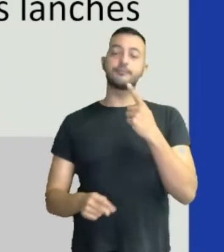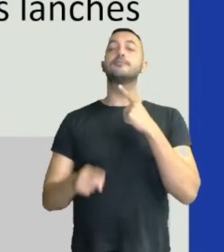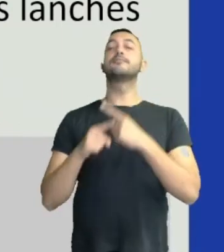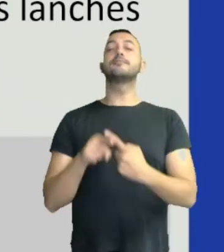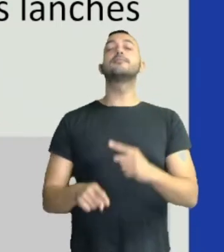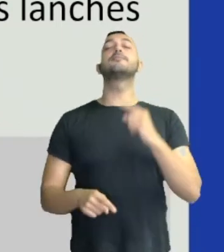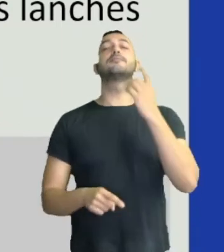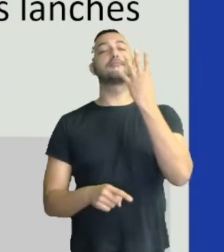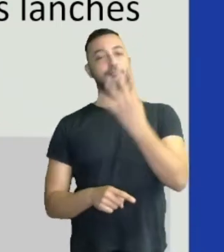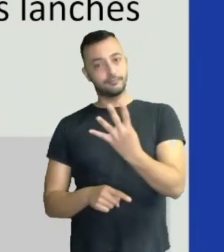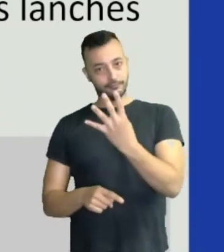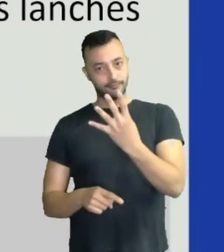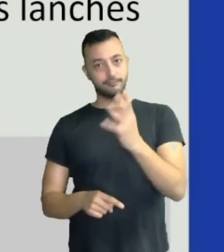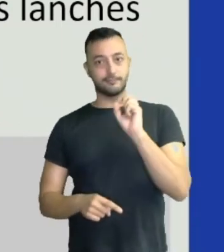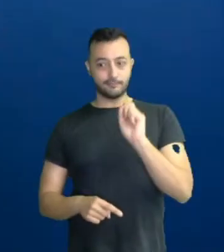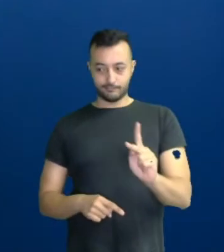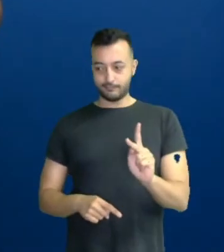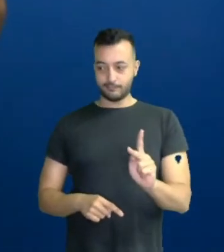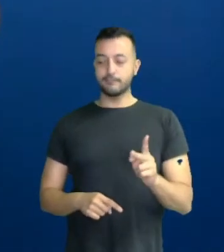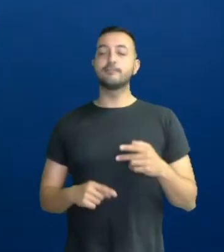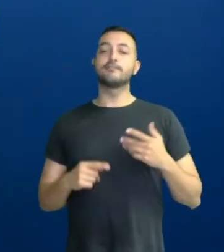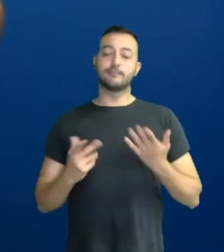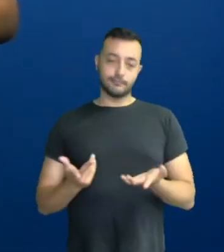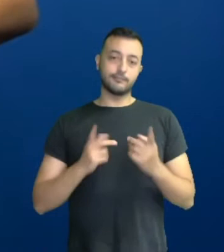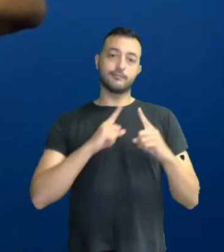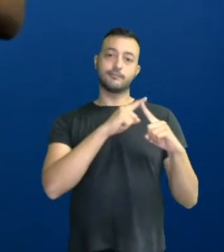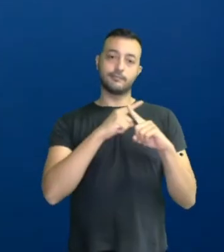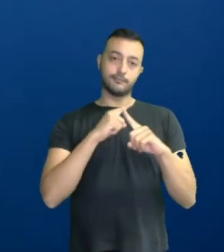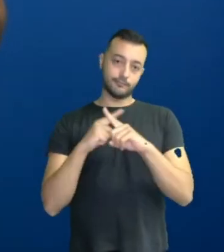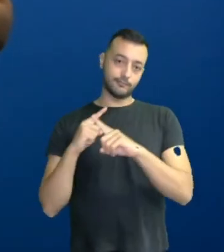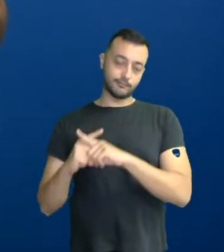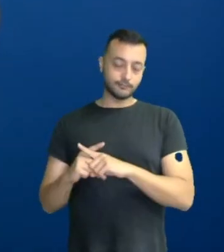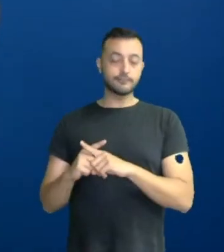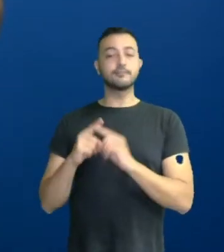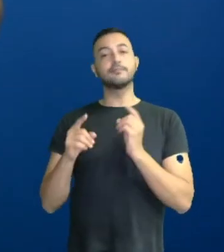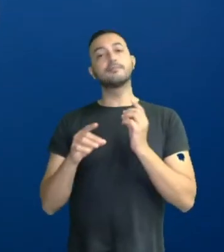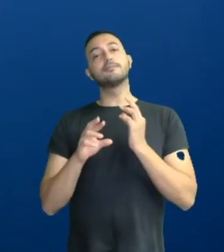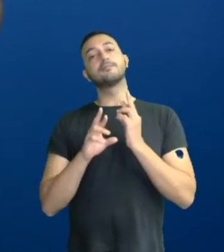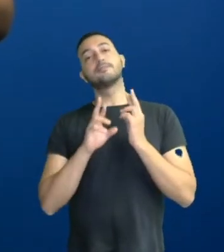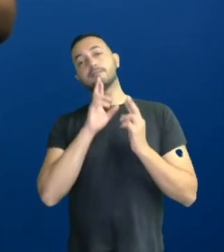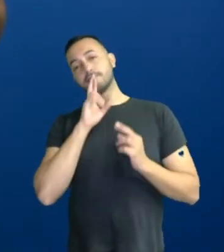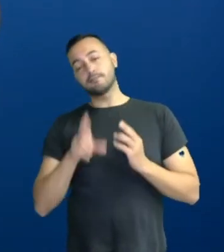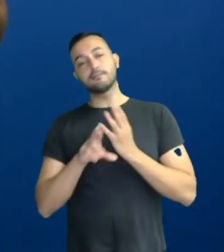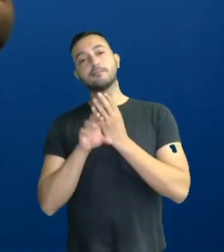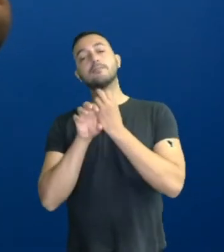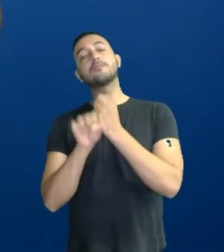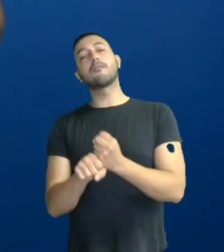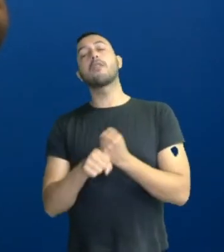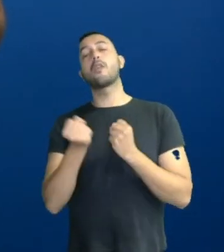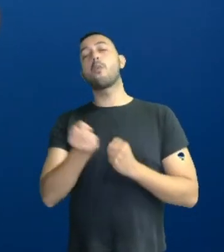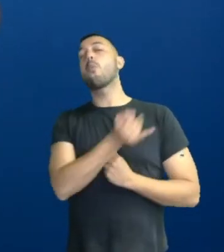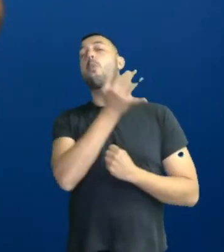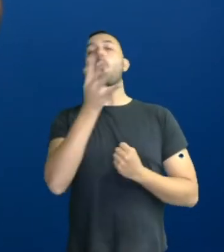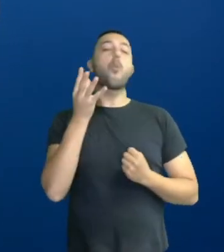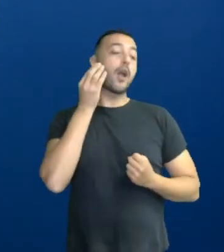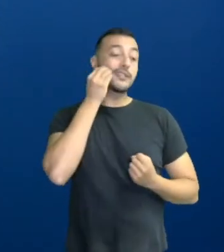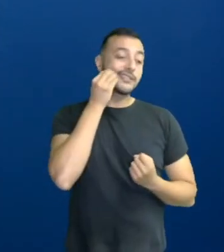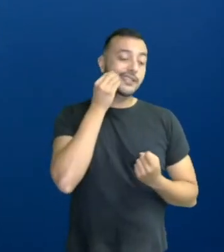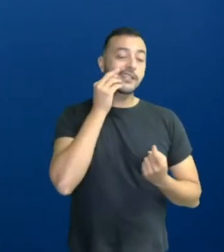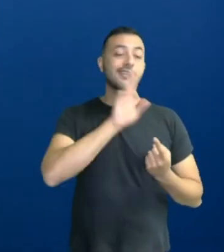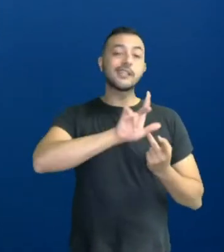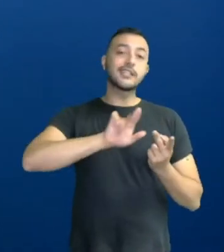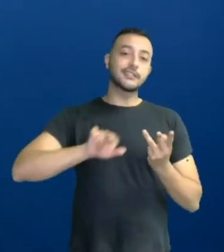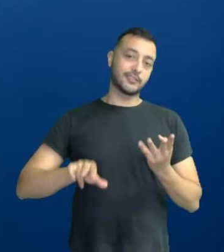vezes quem? 4, ok? E vai multiplicar e vai dar o resultado de quantas opções